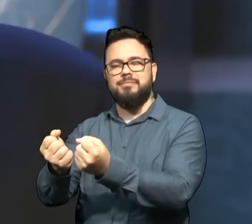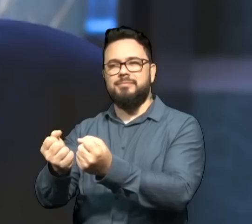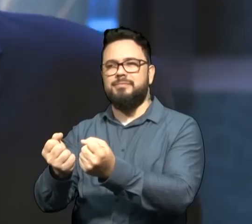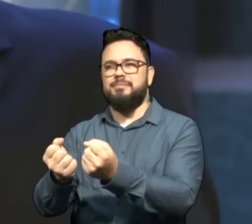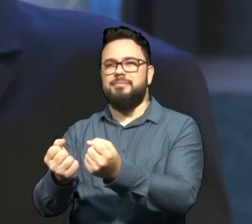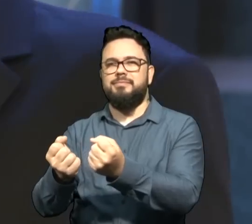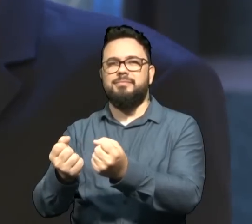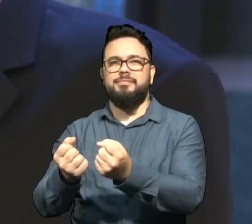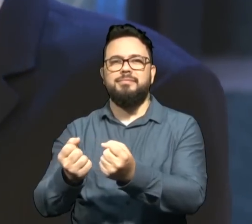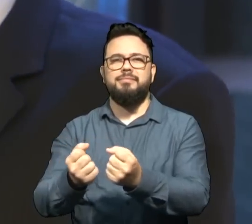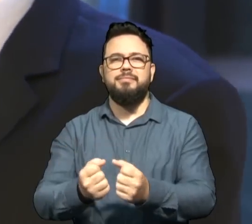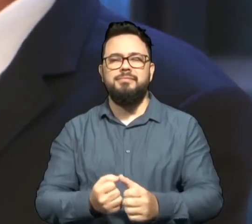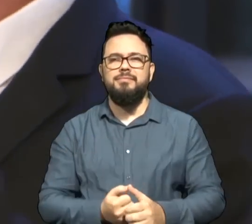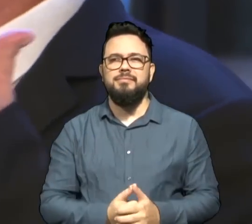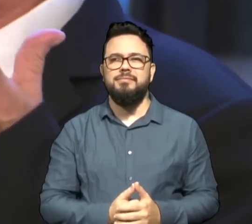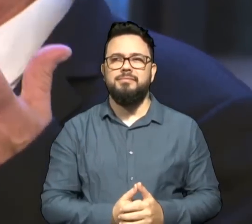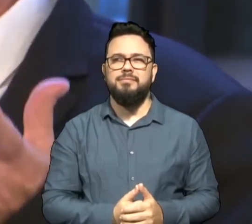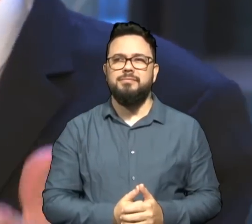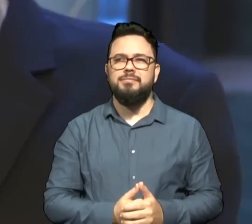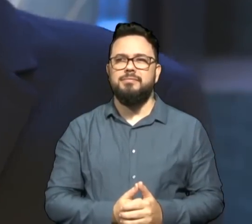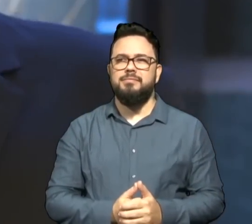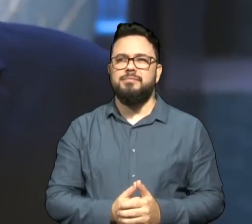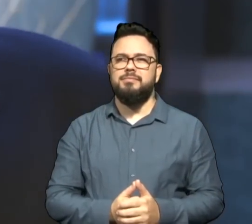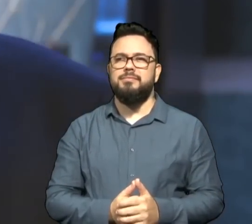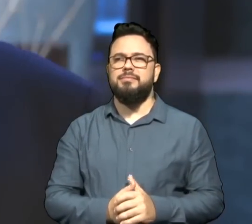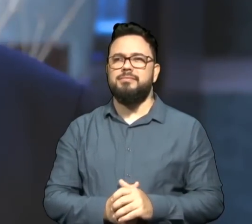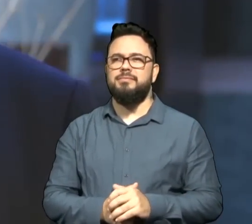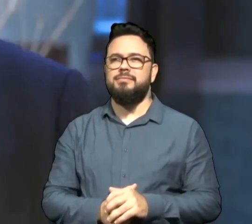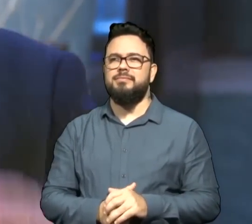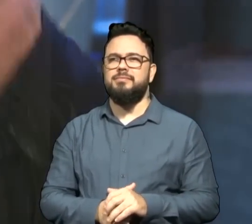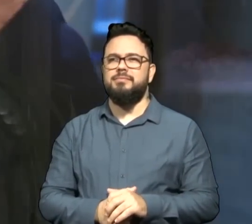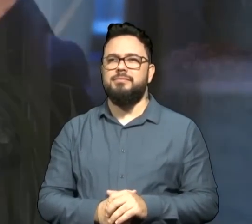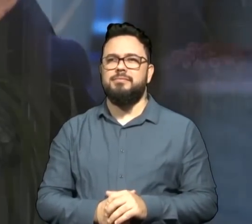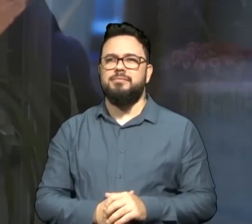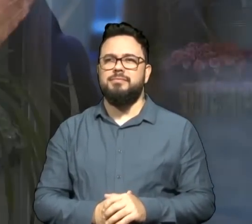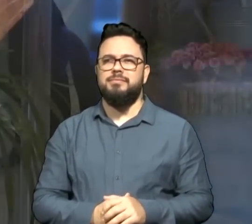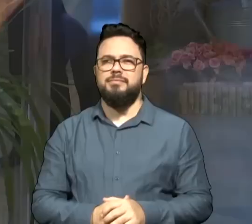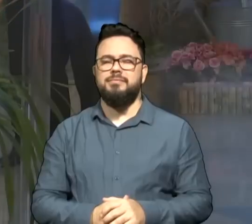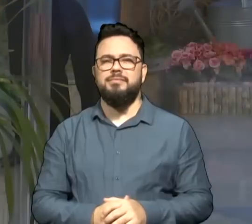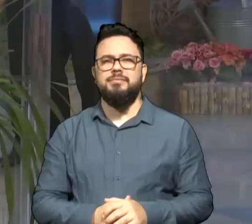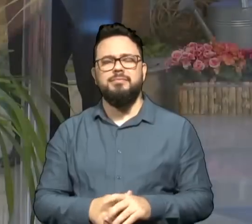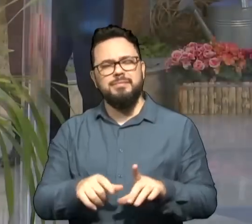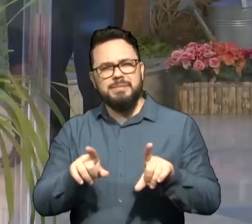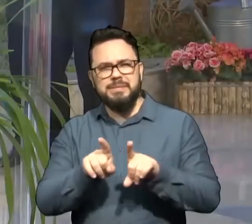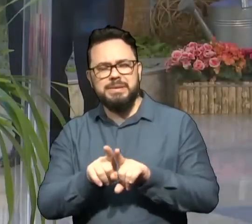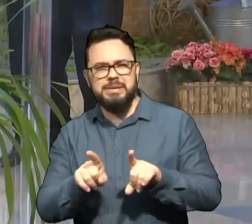Deus sejam também o